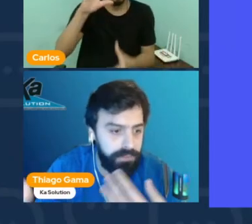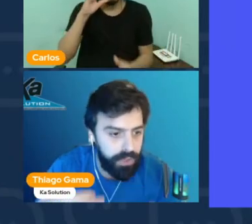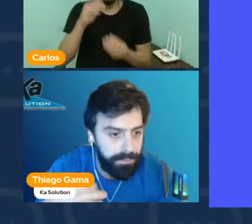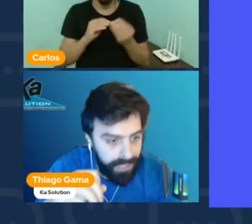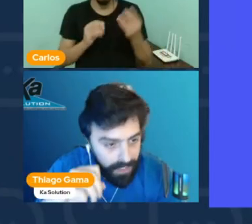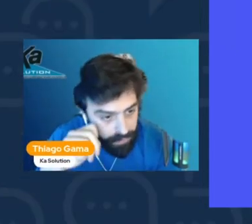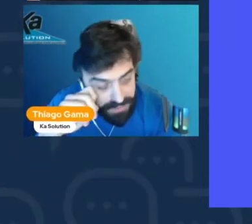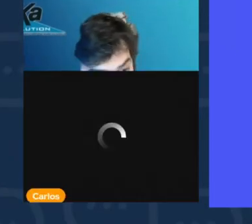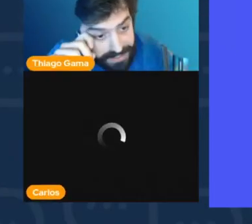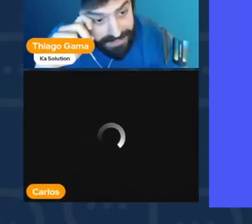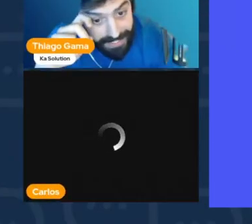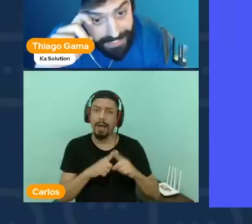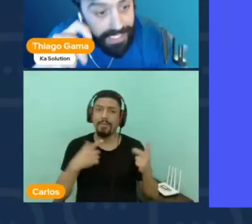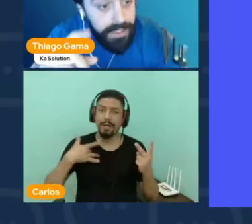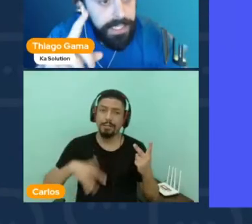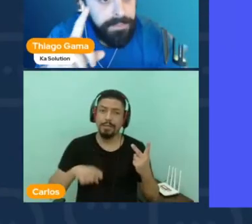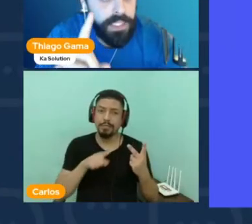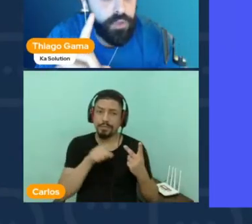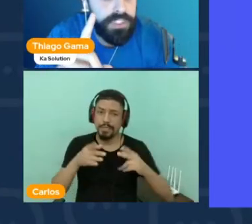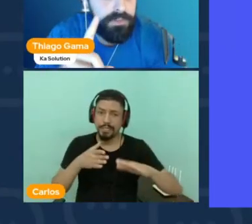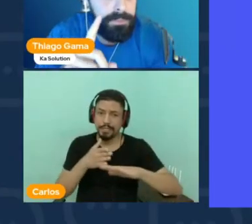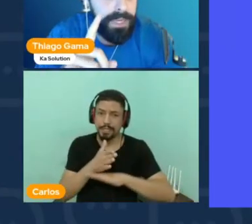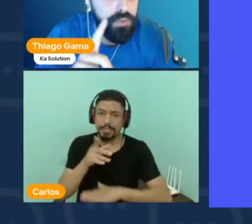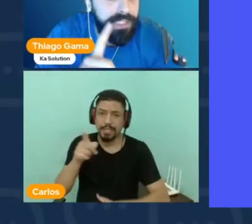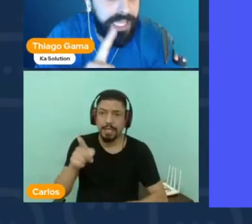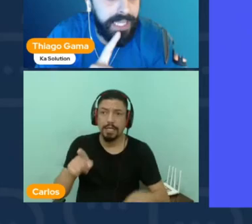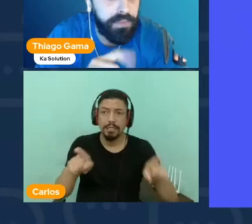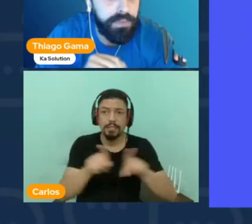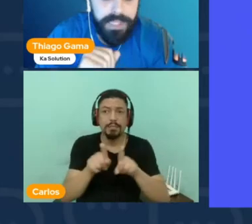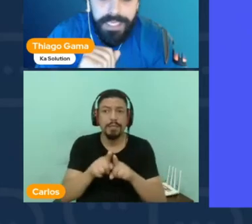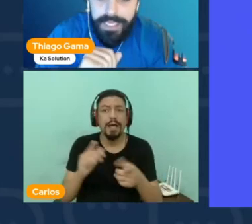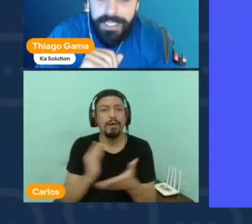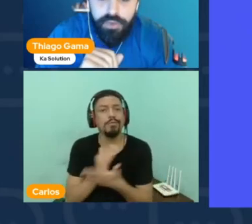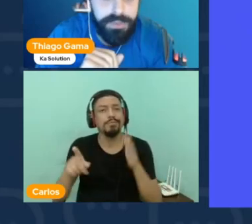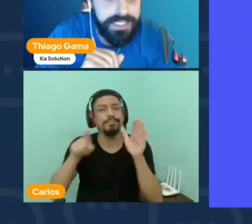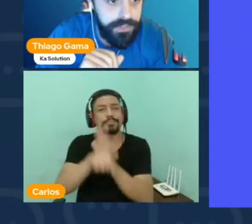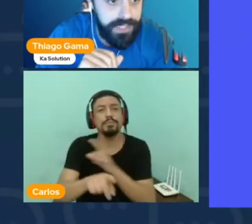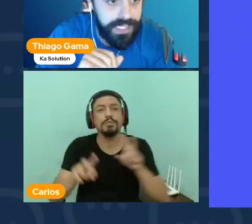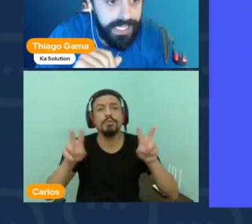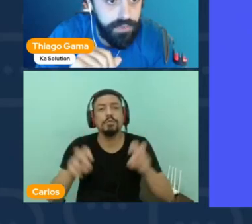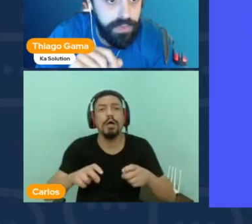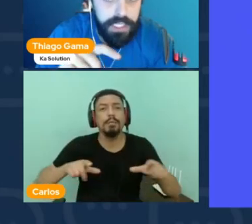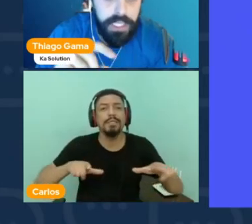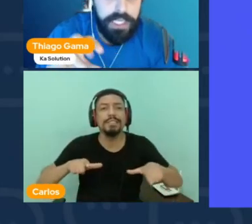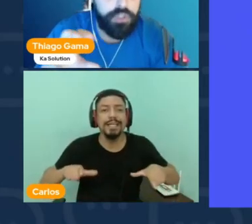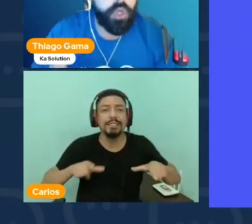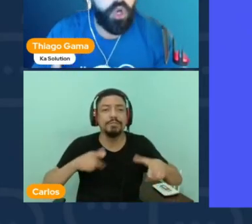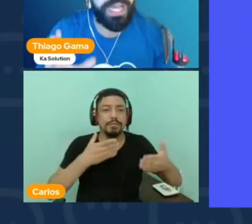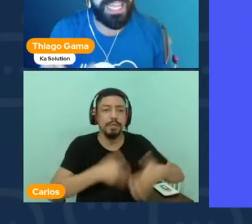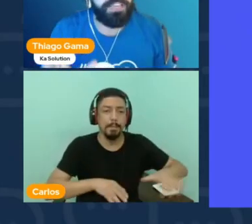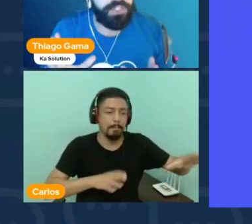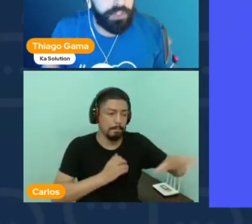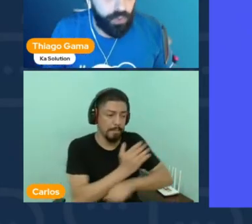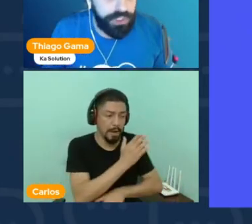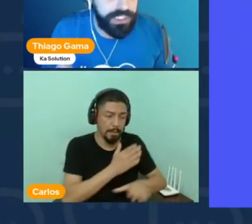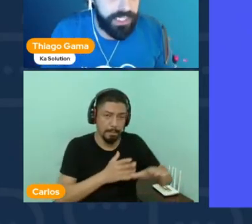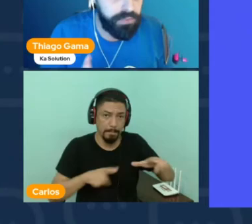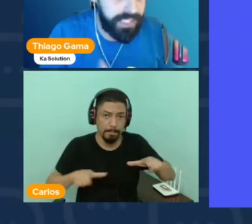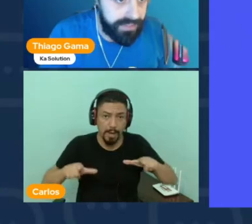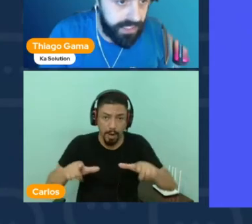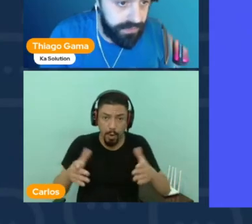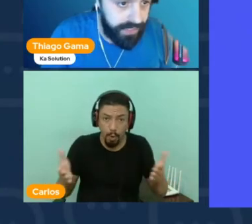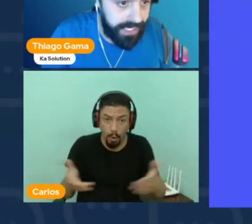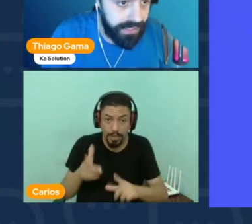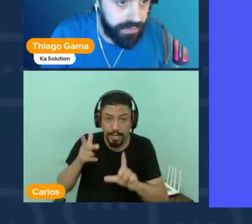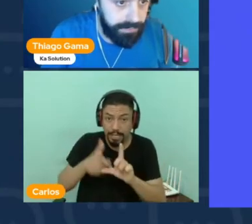obviamente vale muito a pena vocês acessarem lá. Inclusive perguntaram sobre certificado. Só a live de hoje não